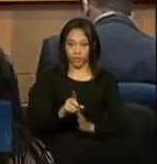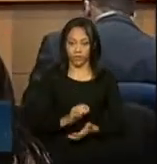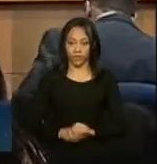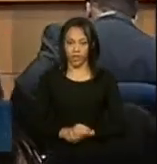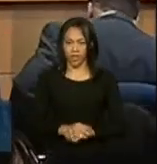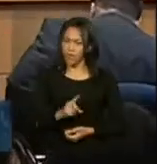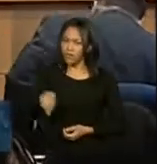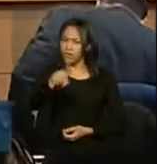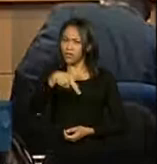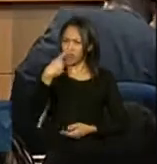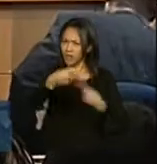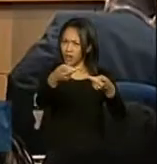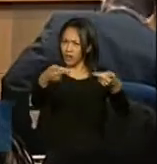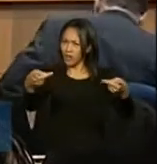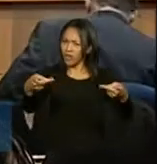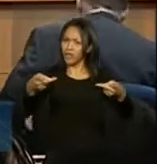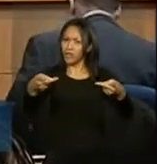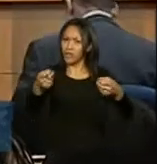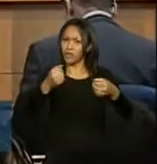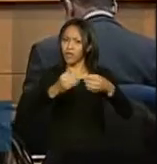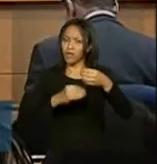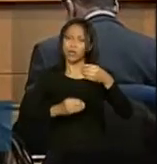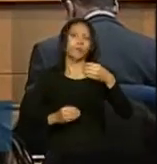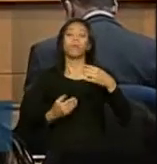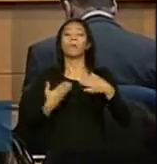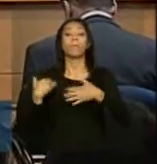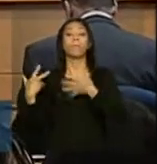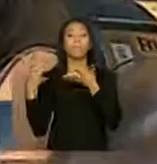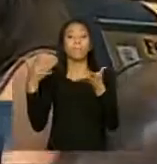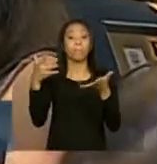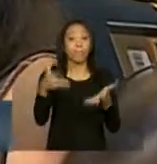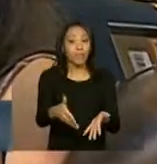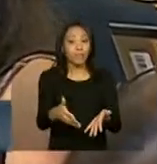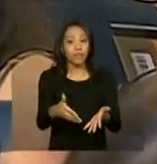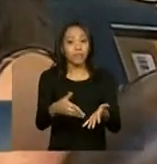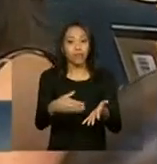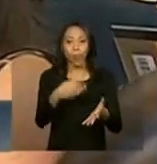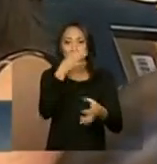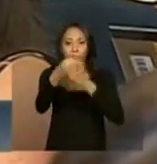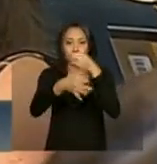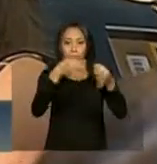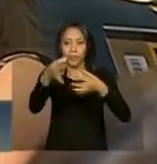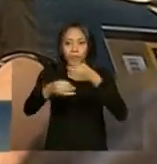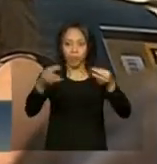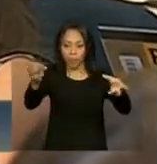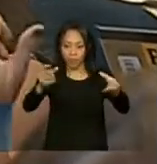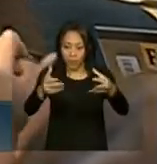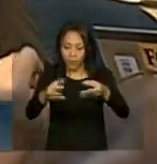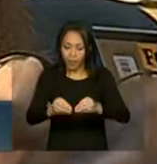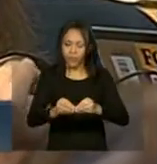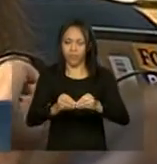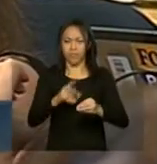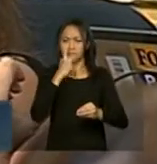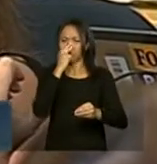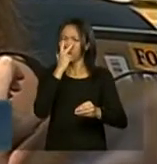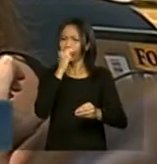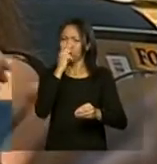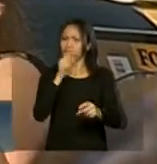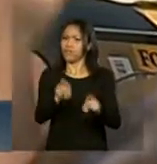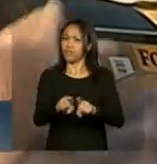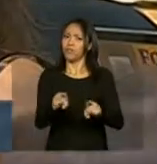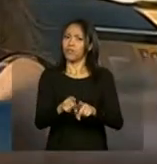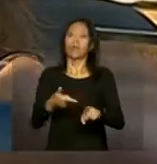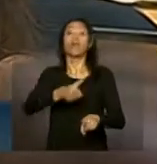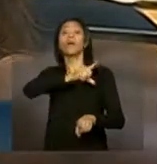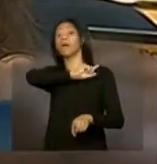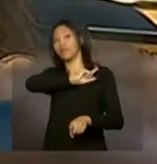Vocês falaram que foi uma participação recorde na consulta pública, mas é muito parecido o resultado do que foi